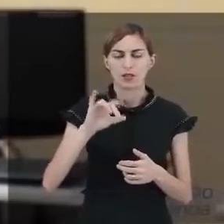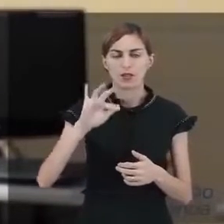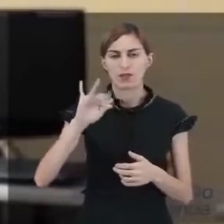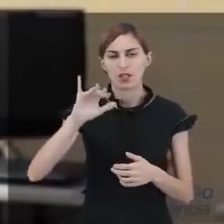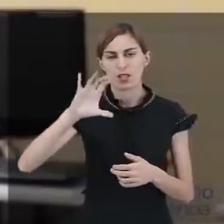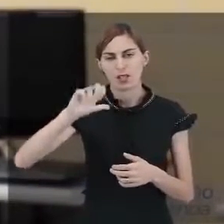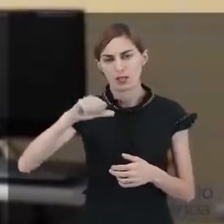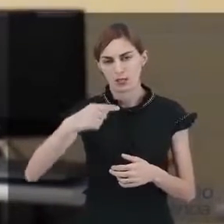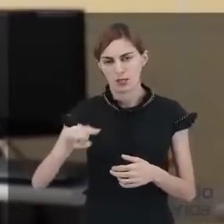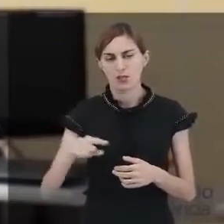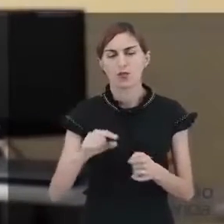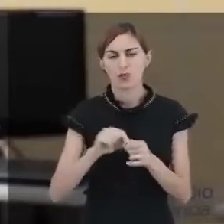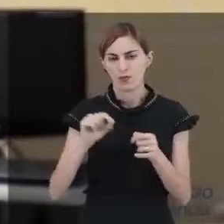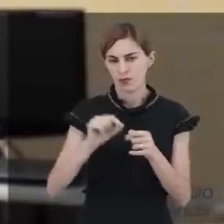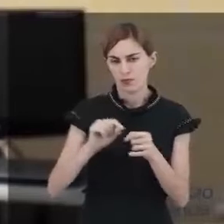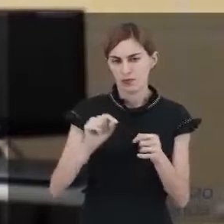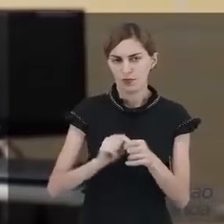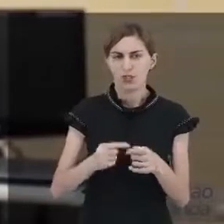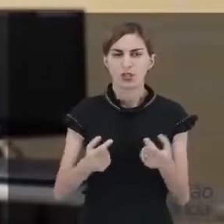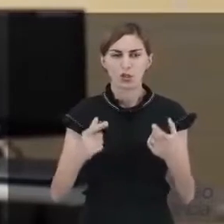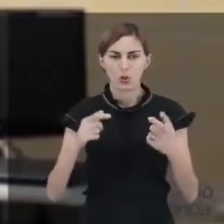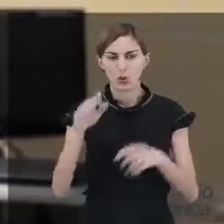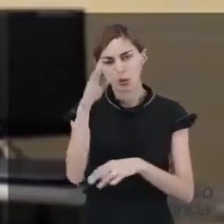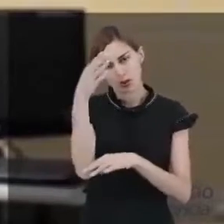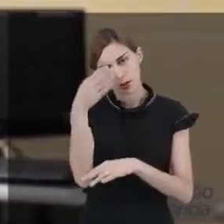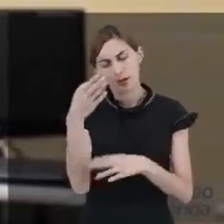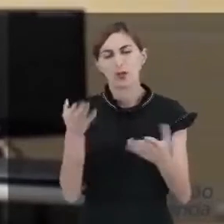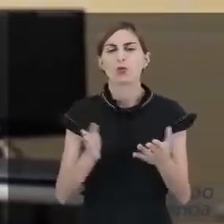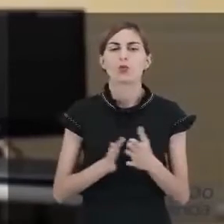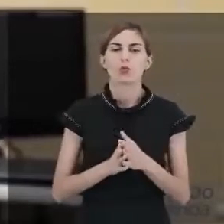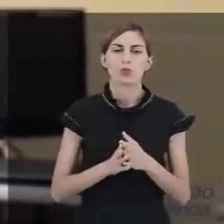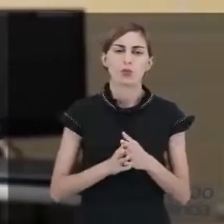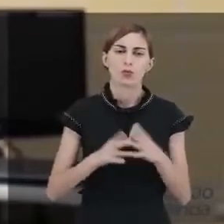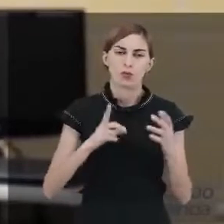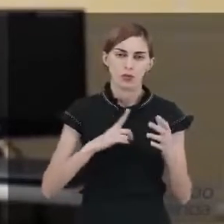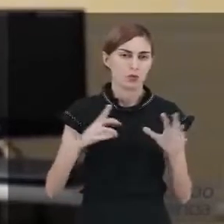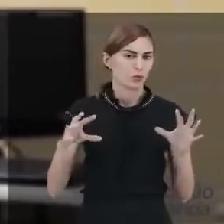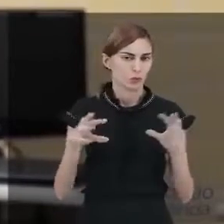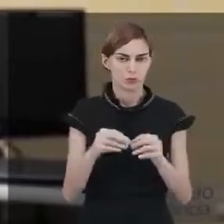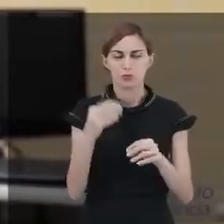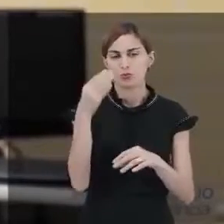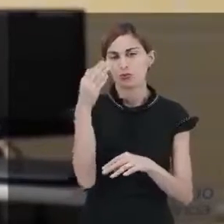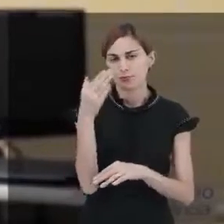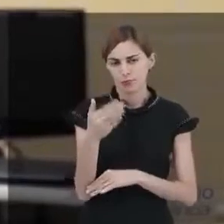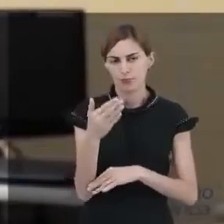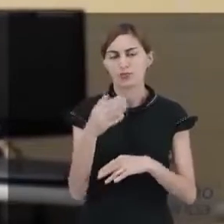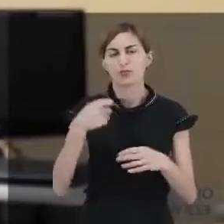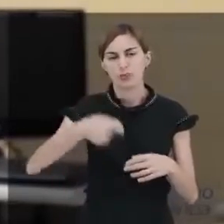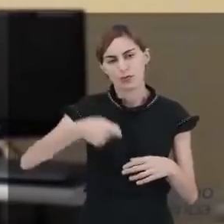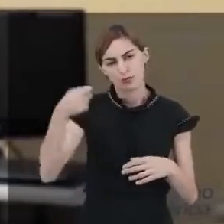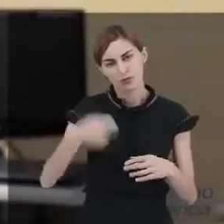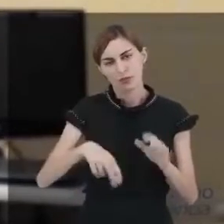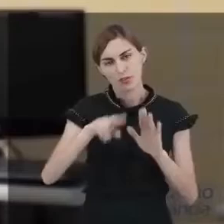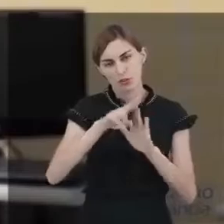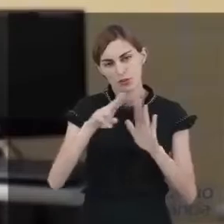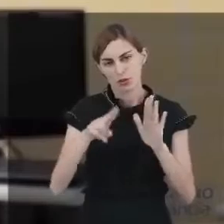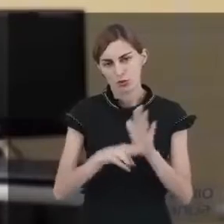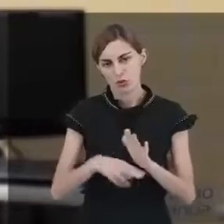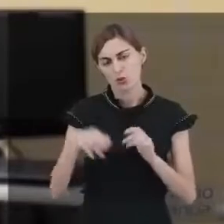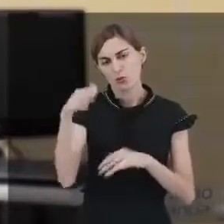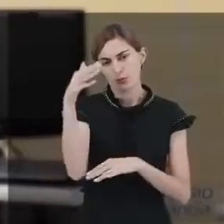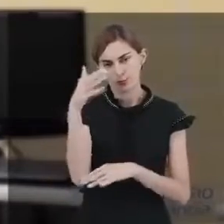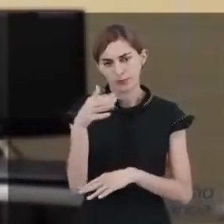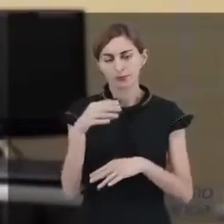foi feita para ocupar um hotel, então terá toda uma especificação de exigência de norma para aquele tipo de